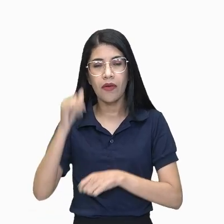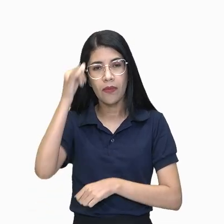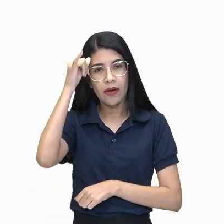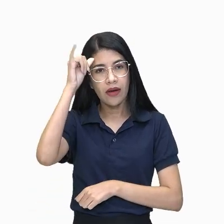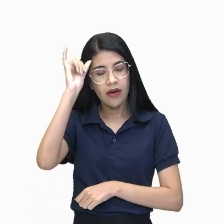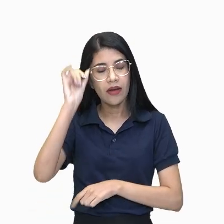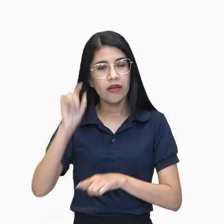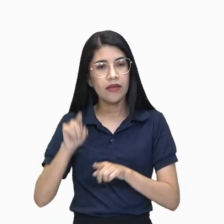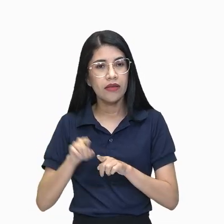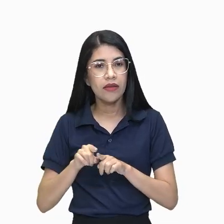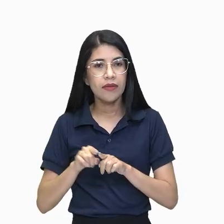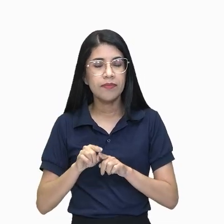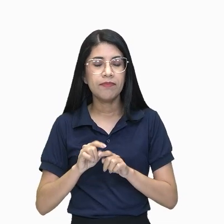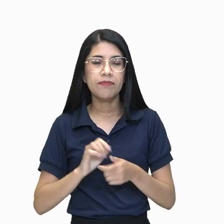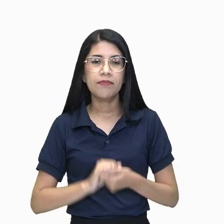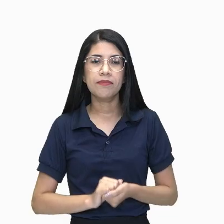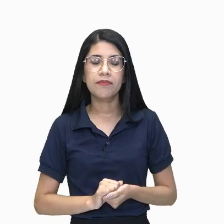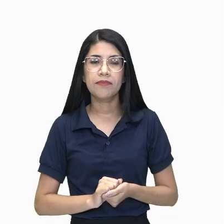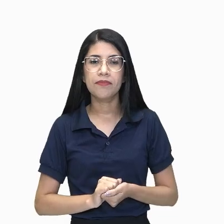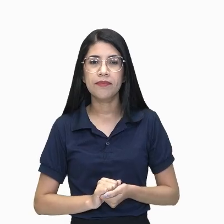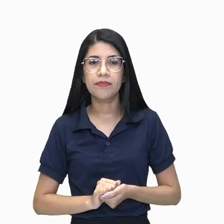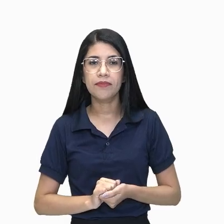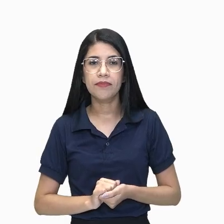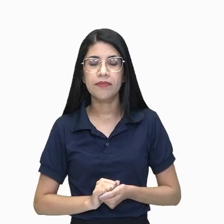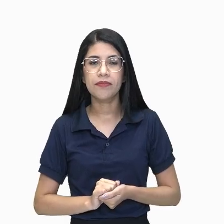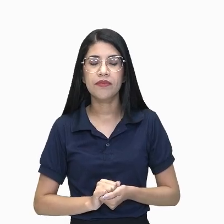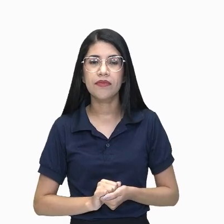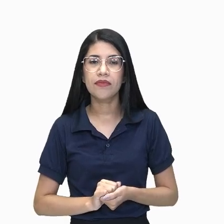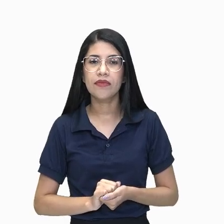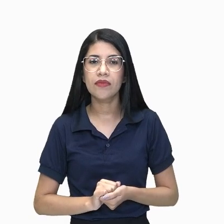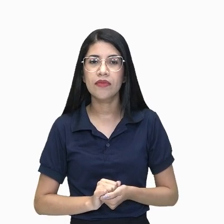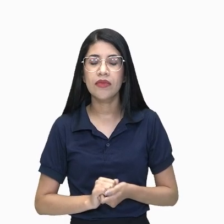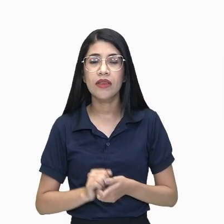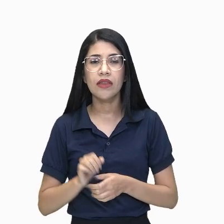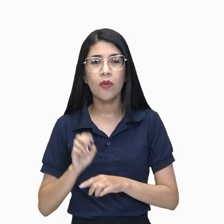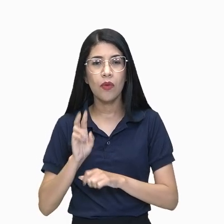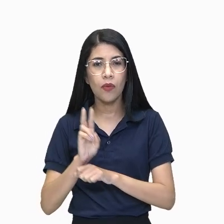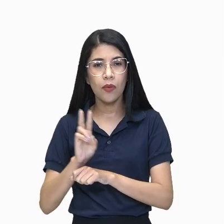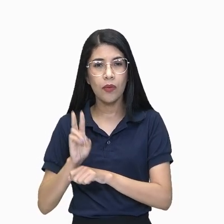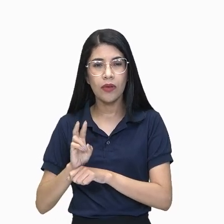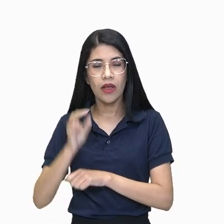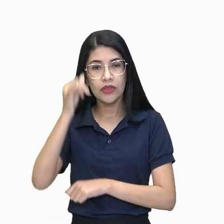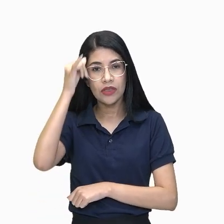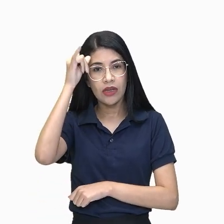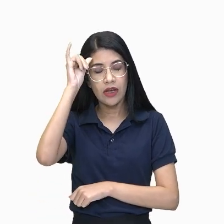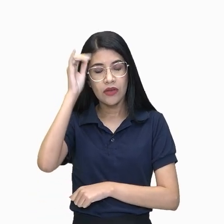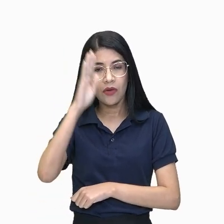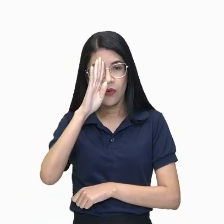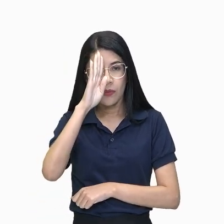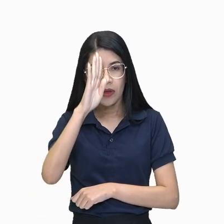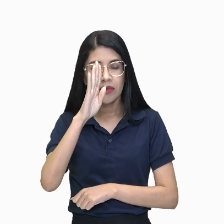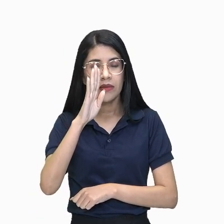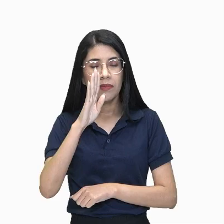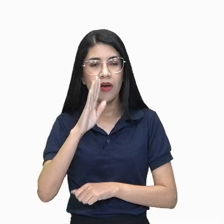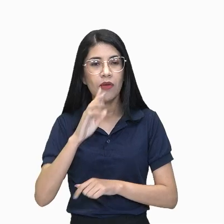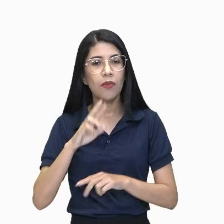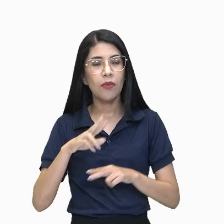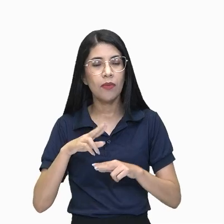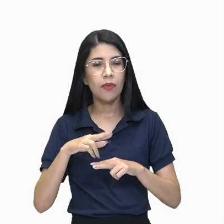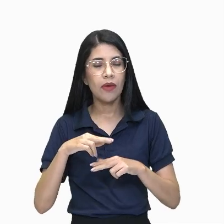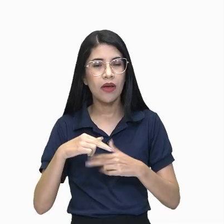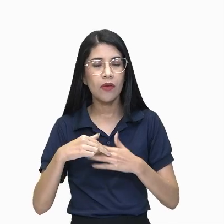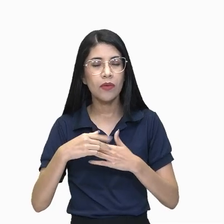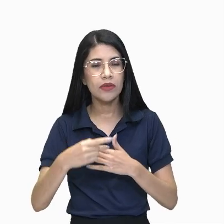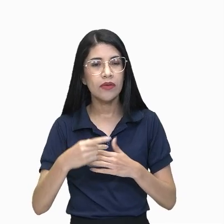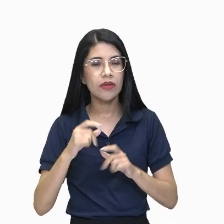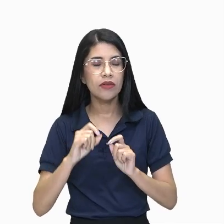Então vamos colocar isso na nossa tela. A criação de gado é a principal causa do desmatamento na Amazônia. Então,